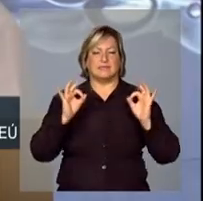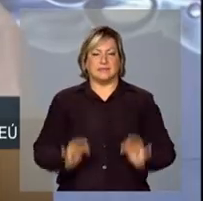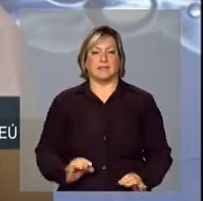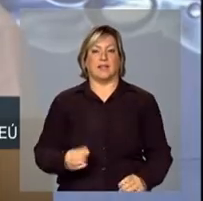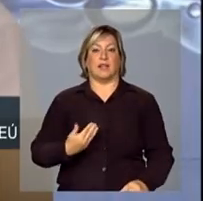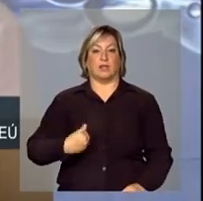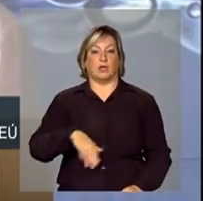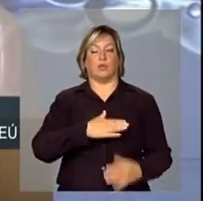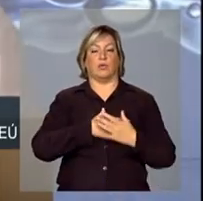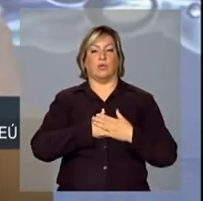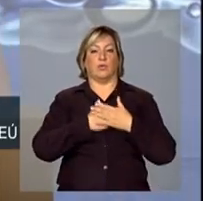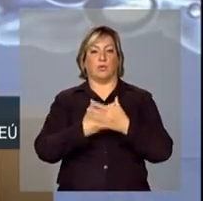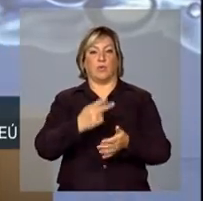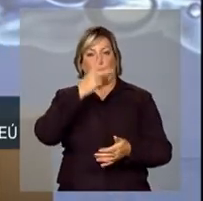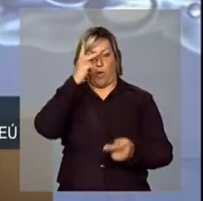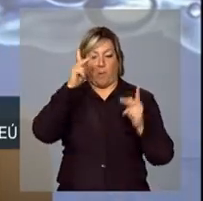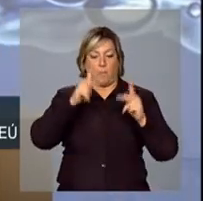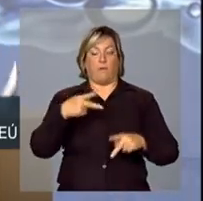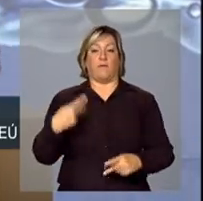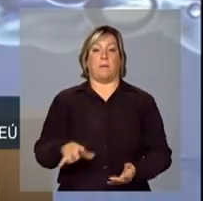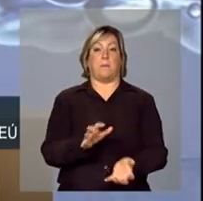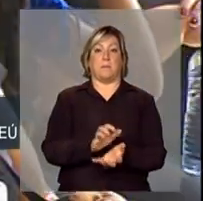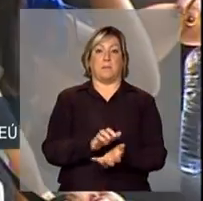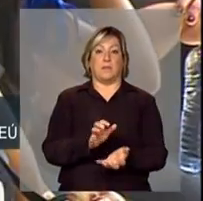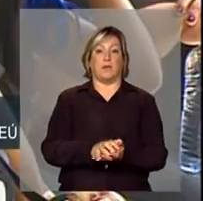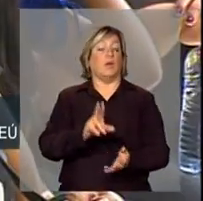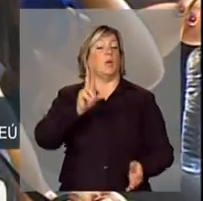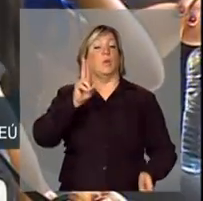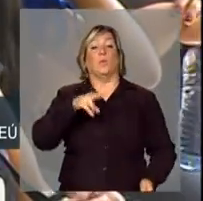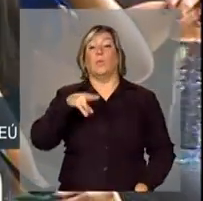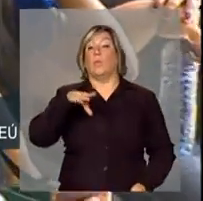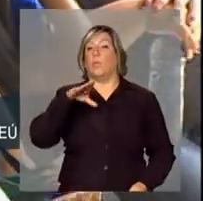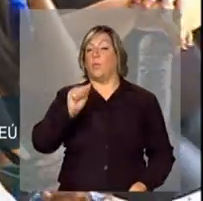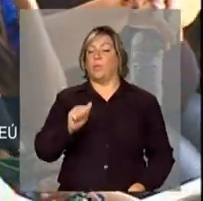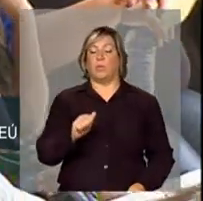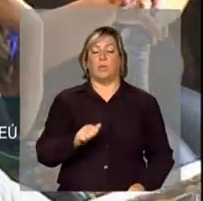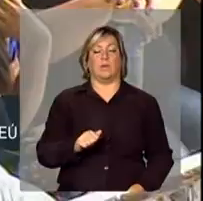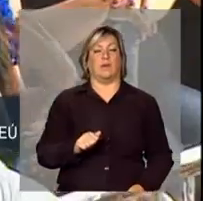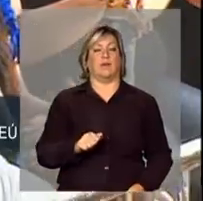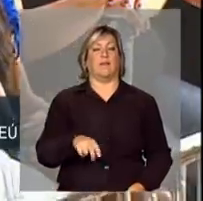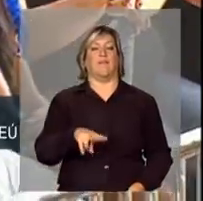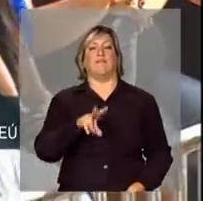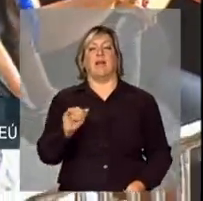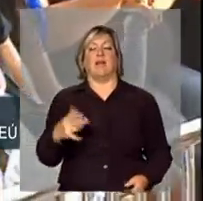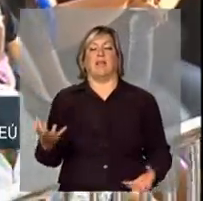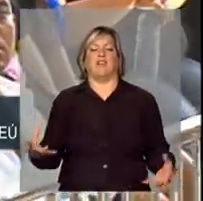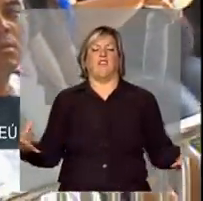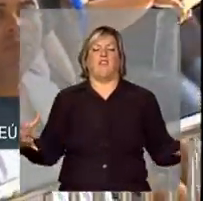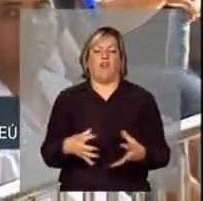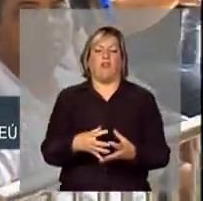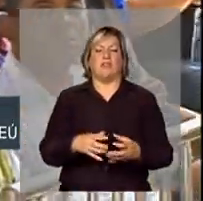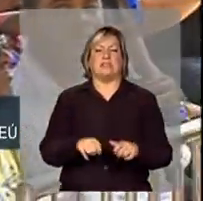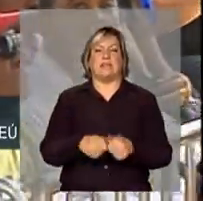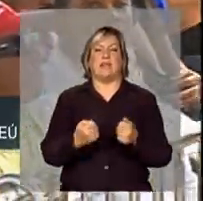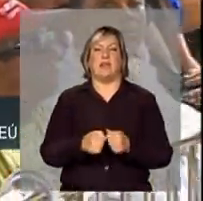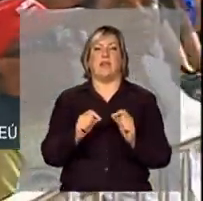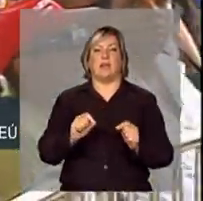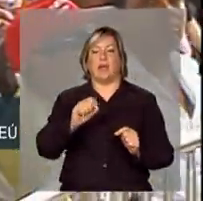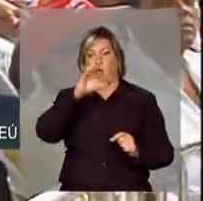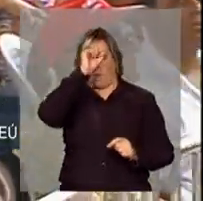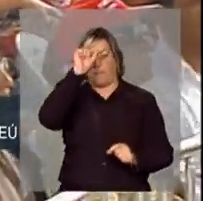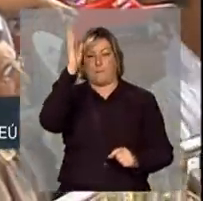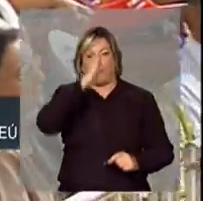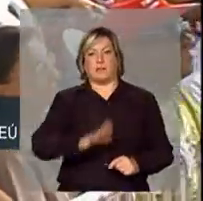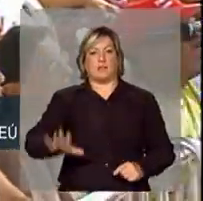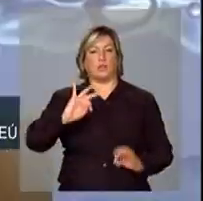a generosidade do povo de Pernambuco jamais vai afetar a compreensão de Brasil que todos nós